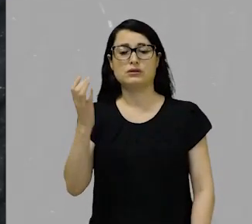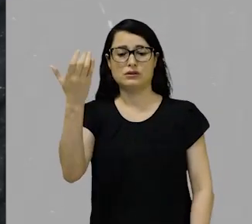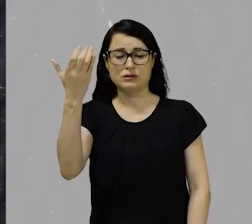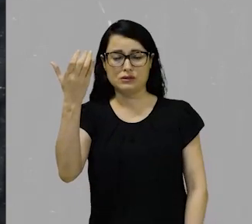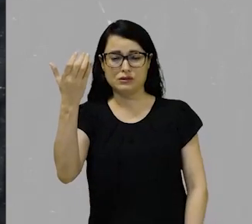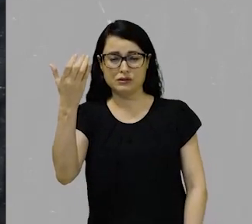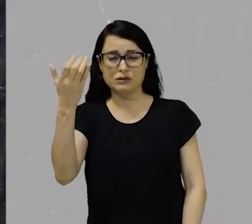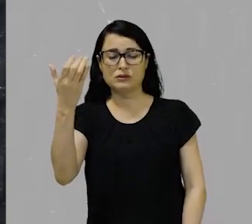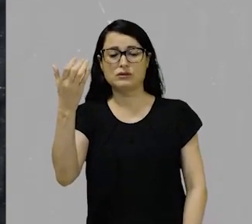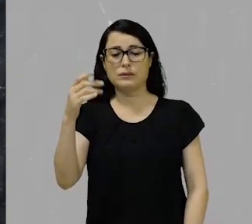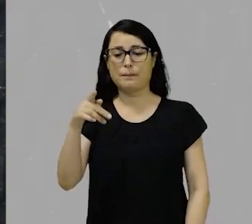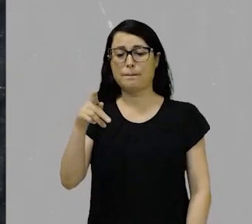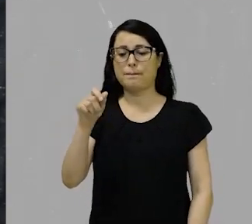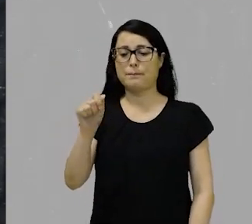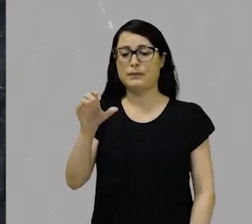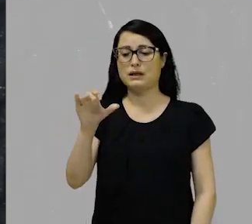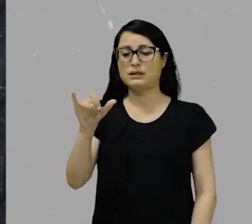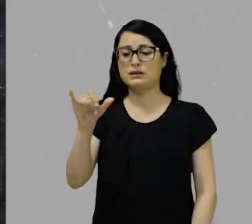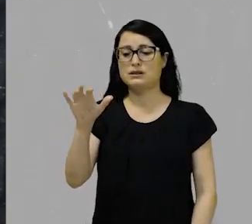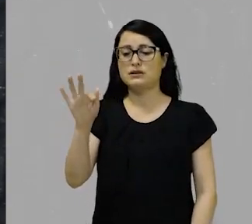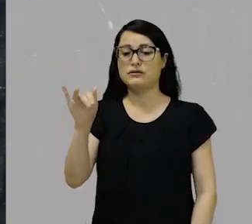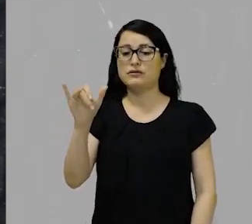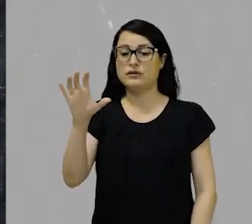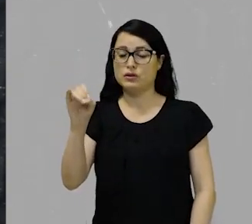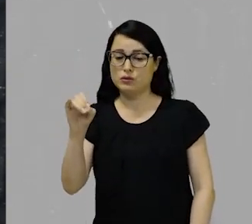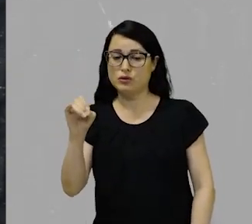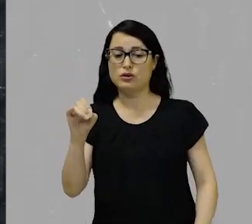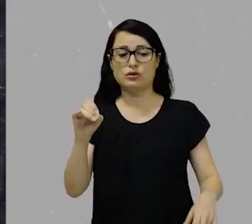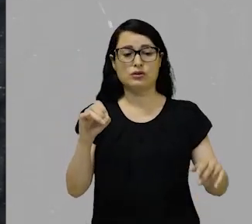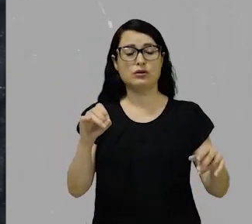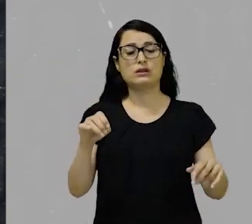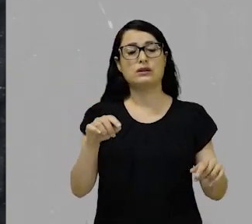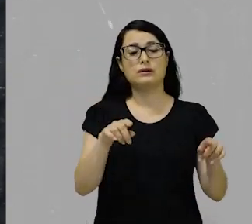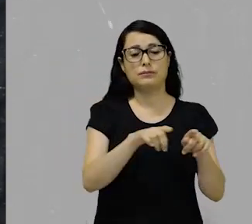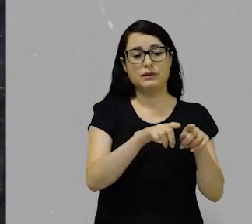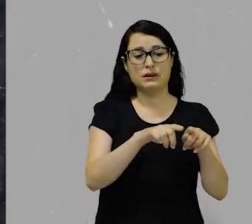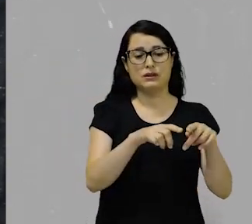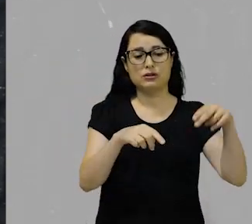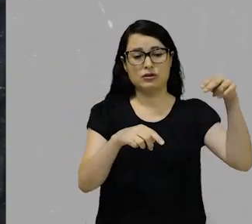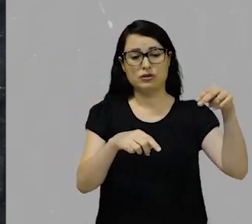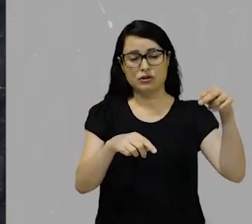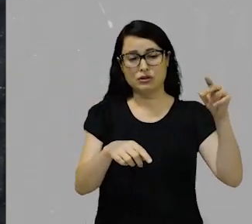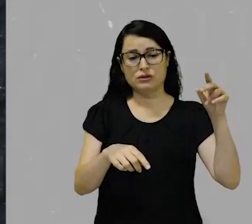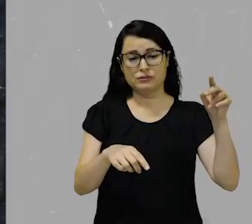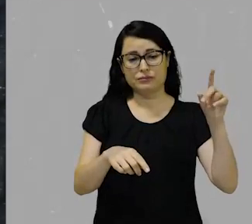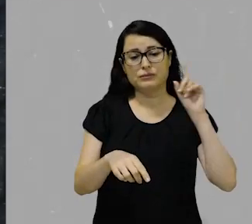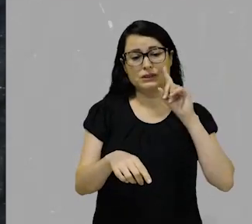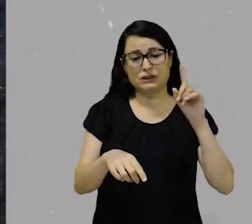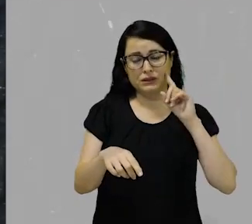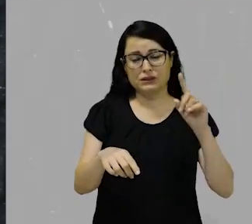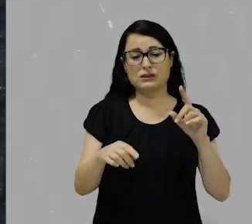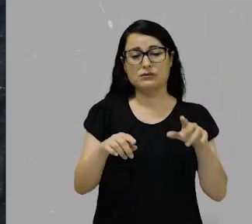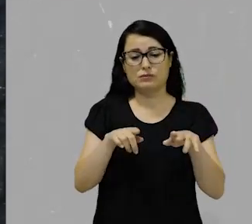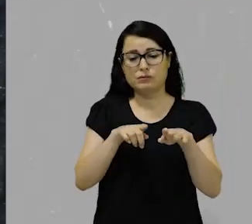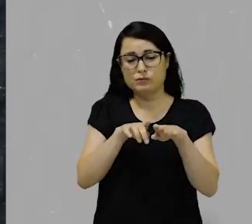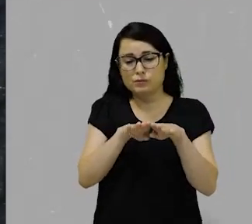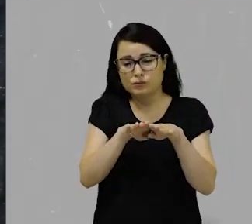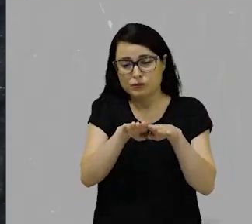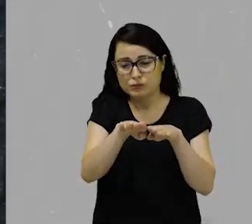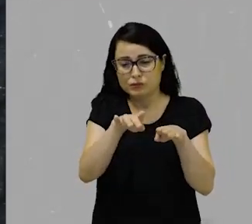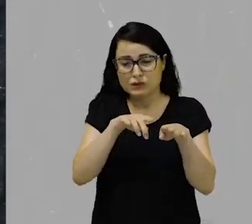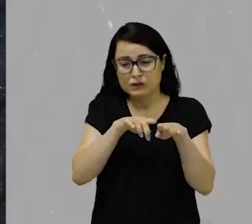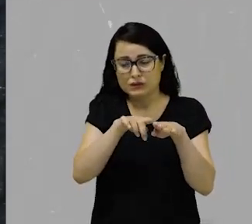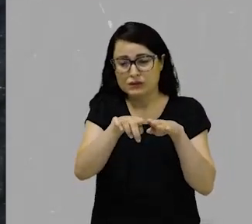do Pacífico e a placa norte-americana, resultando na falha de San Andreas ou San Andreas, né, no estado